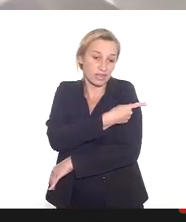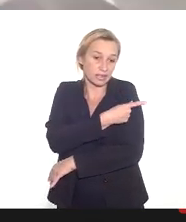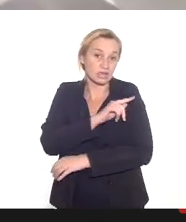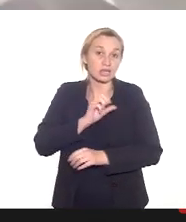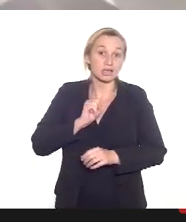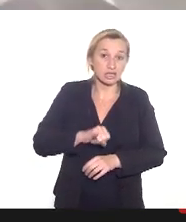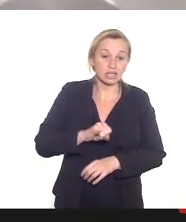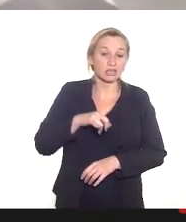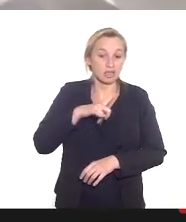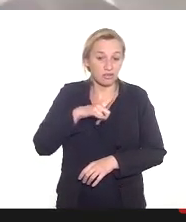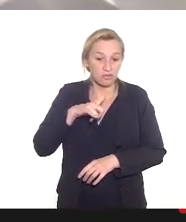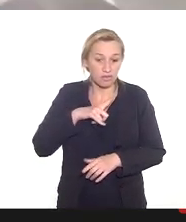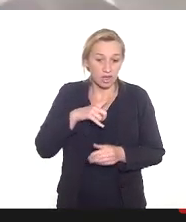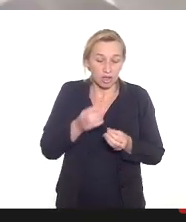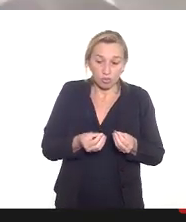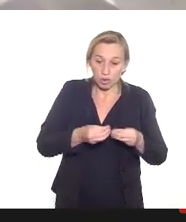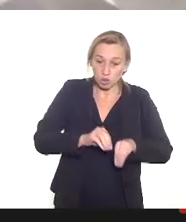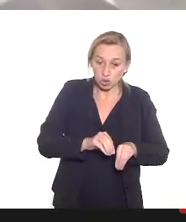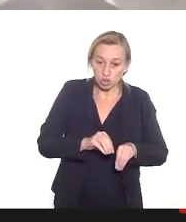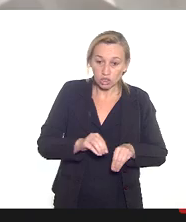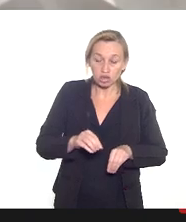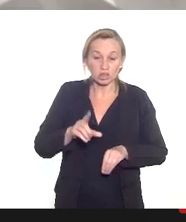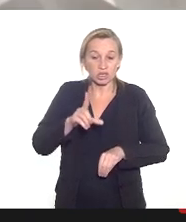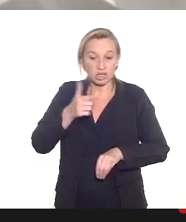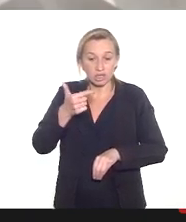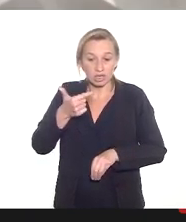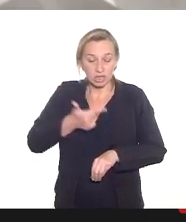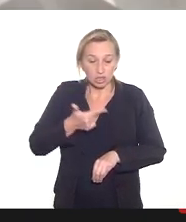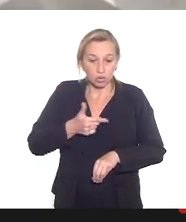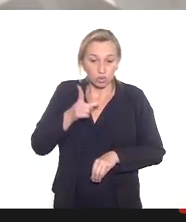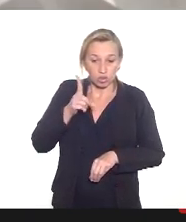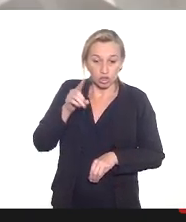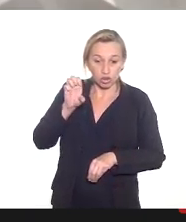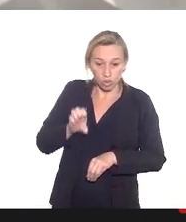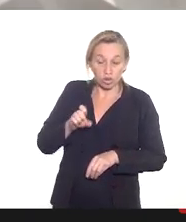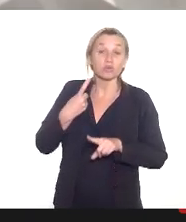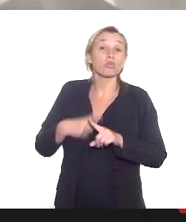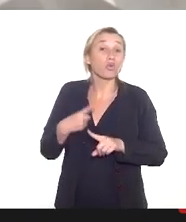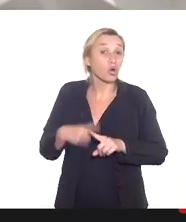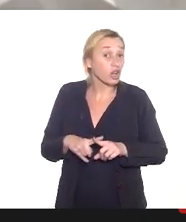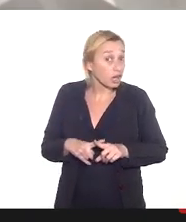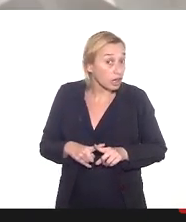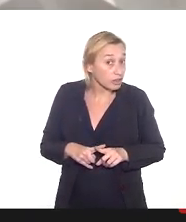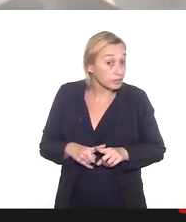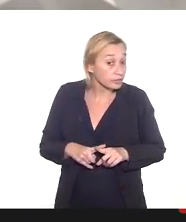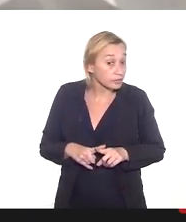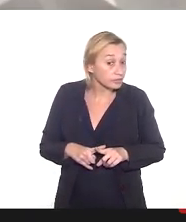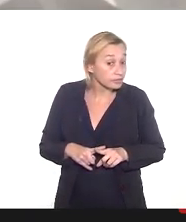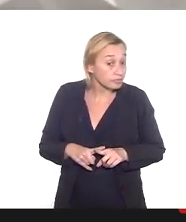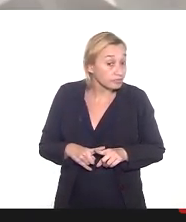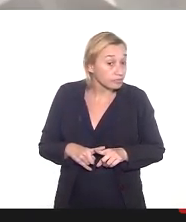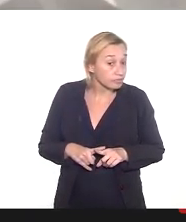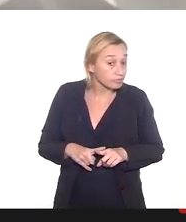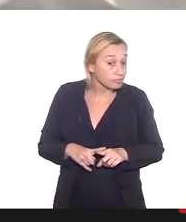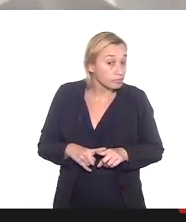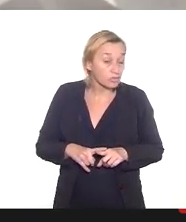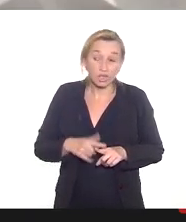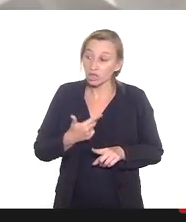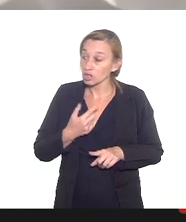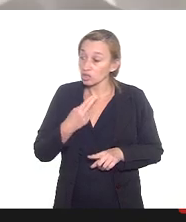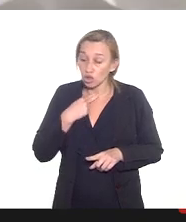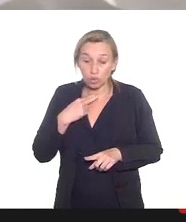houver prejuízo de tomar a segunda dose o porquê desse prejuízo de tomar a segunda dose e se não puder